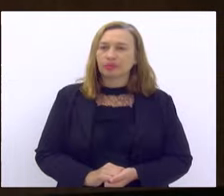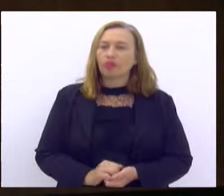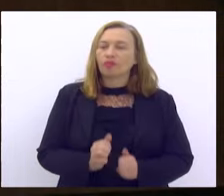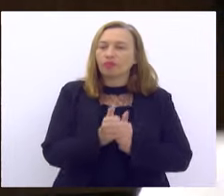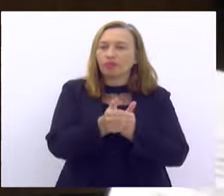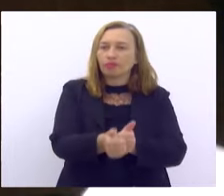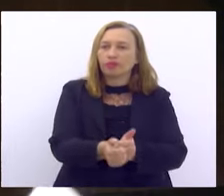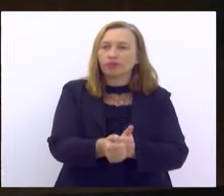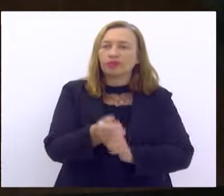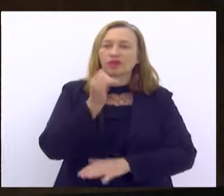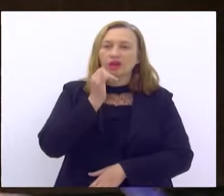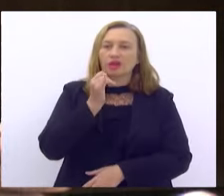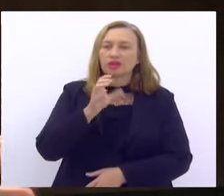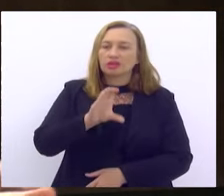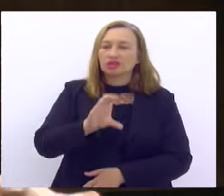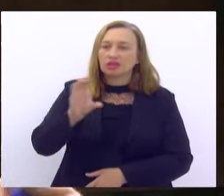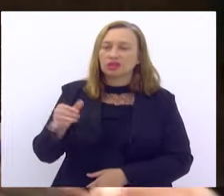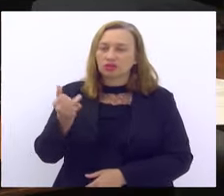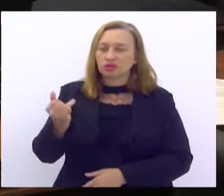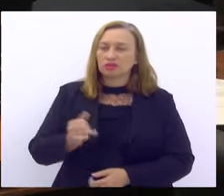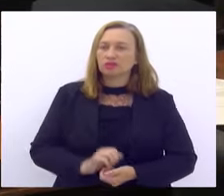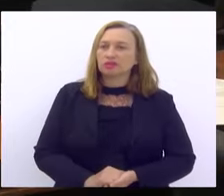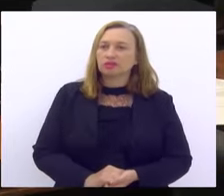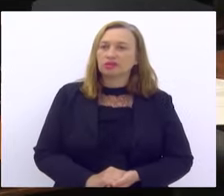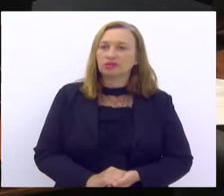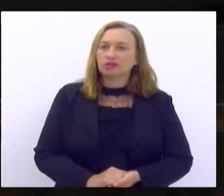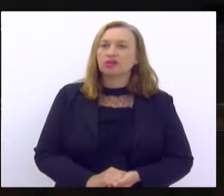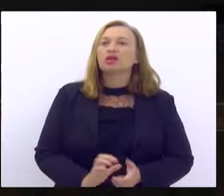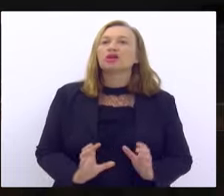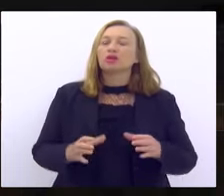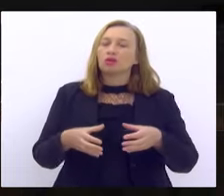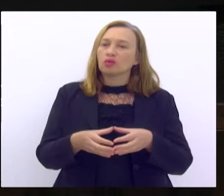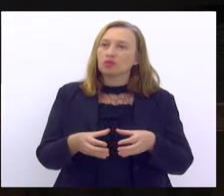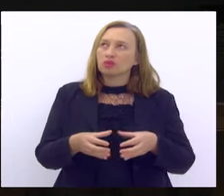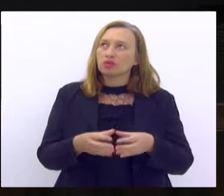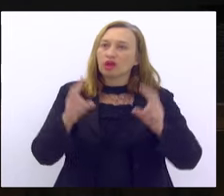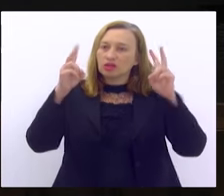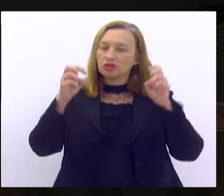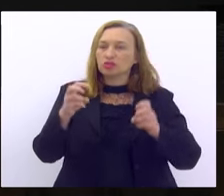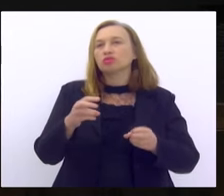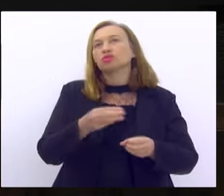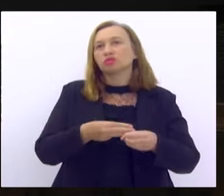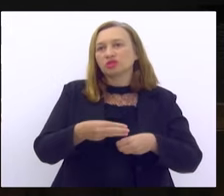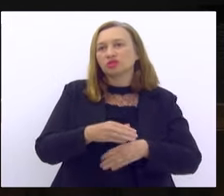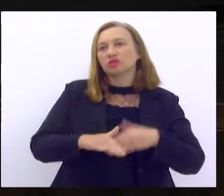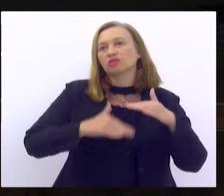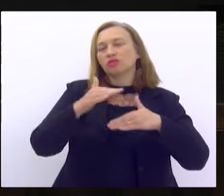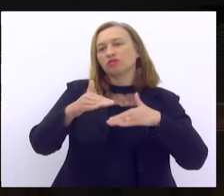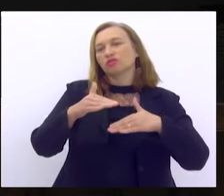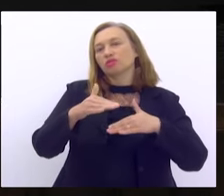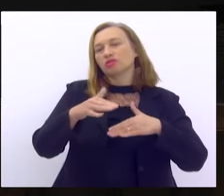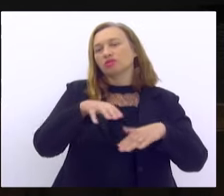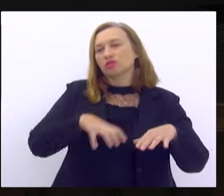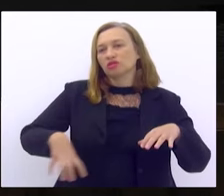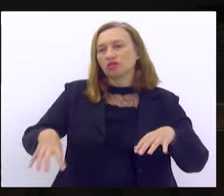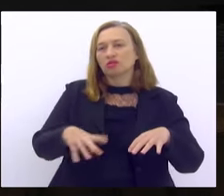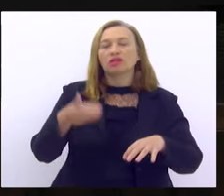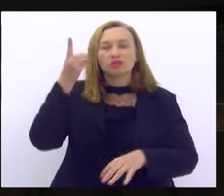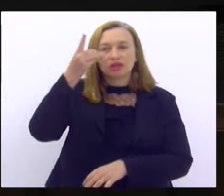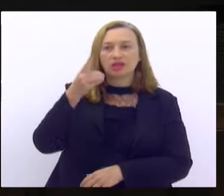Acompanho o relatório da CCJ. Pela Comissão de Assuntos Municipais e Desenvolvimento Regional, deputado Renato